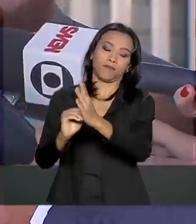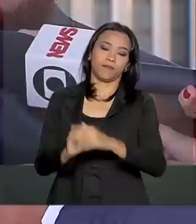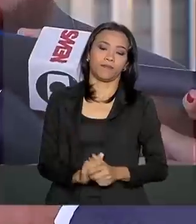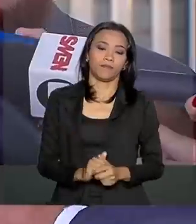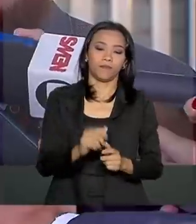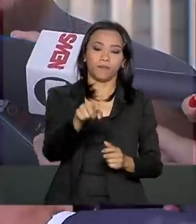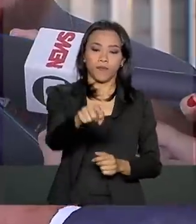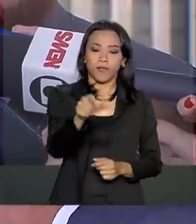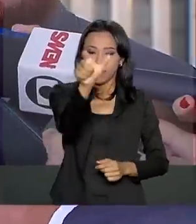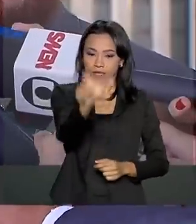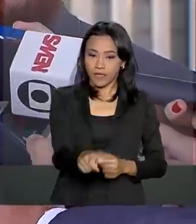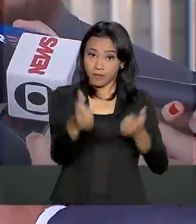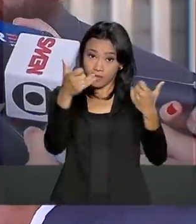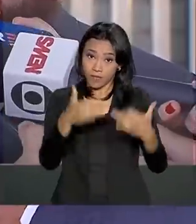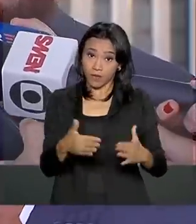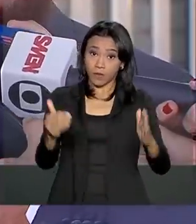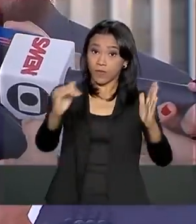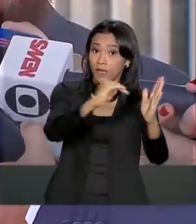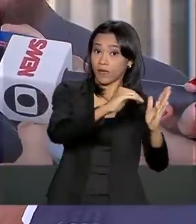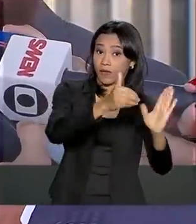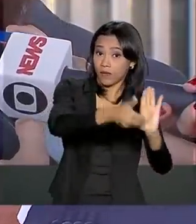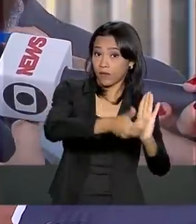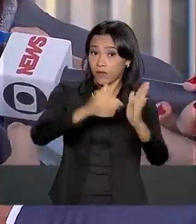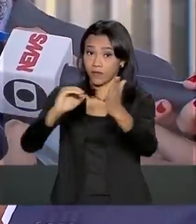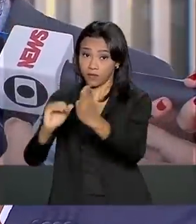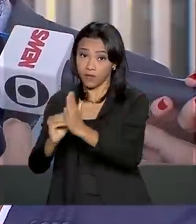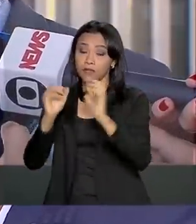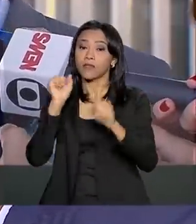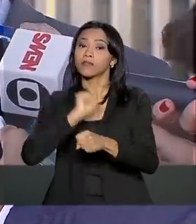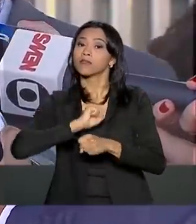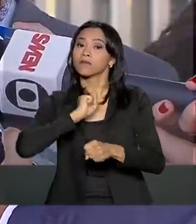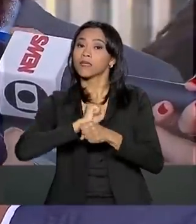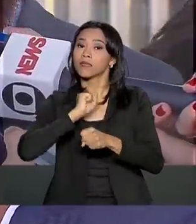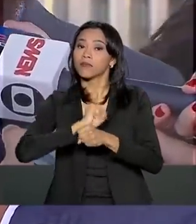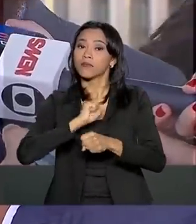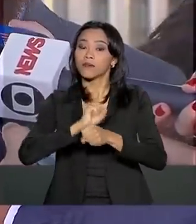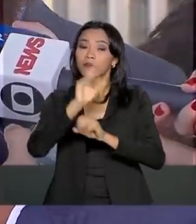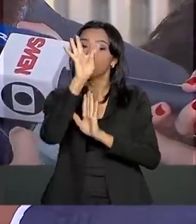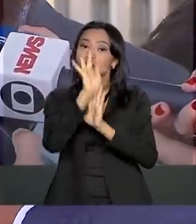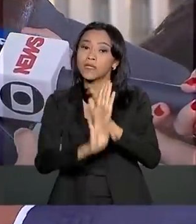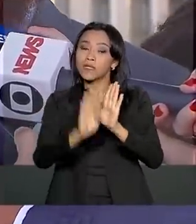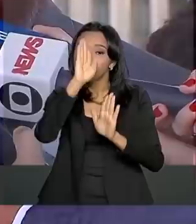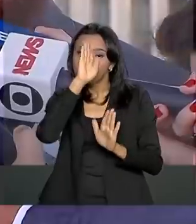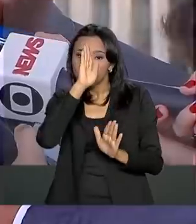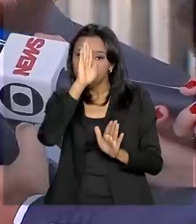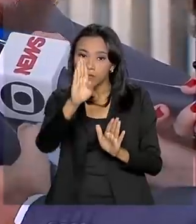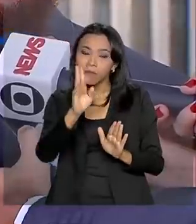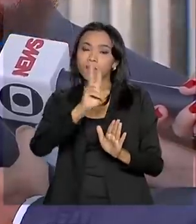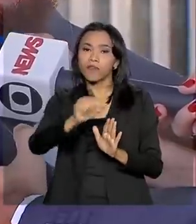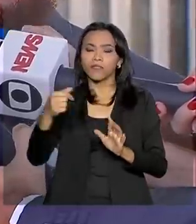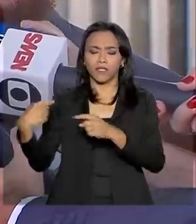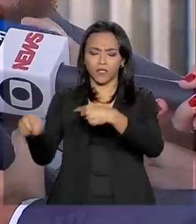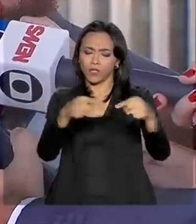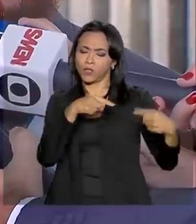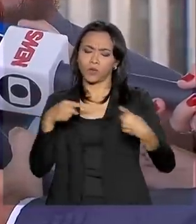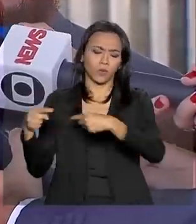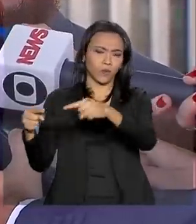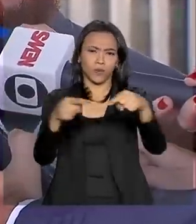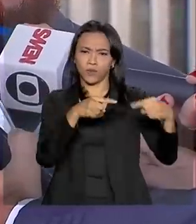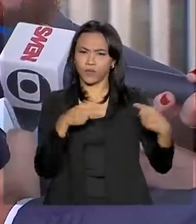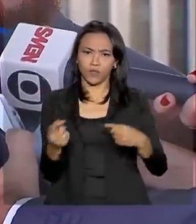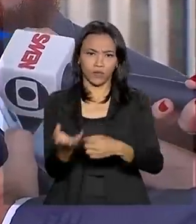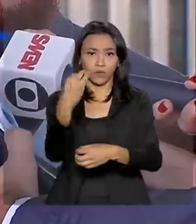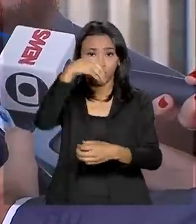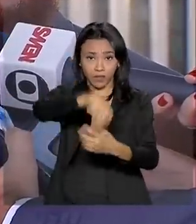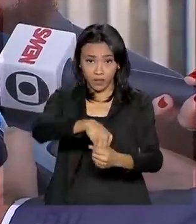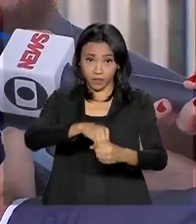especialmente a Câmara, aguardando o texto principal, o texto verdadeiro que vai ser discutido na